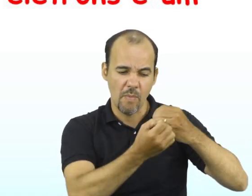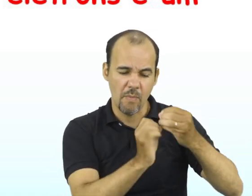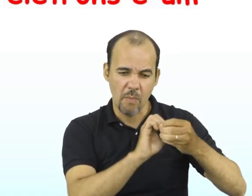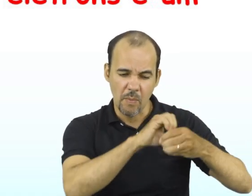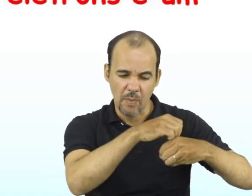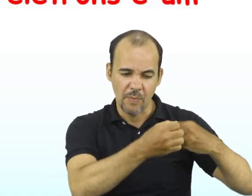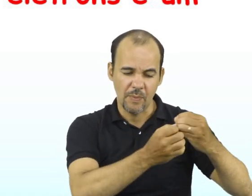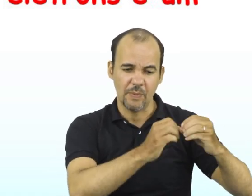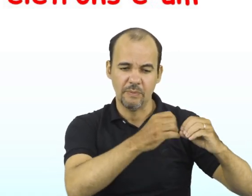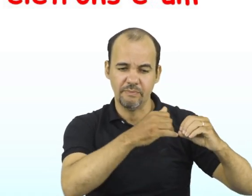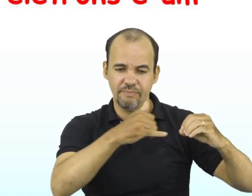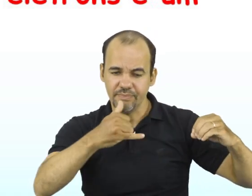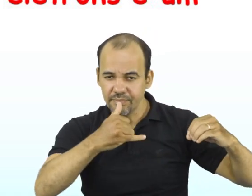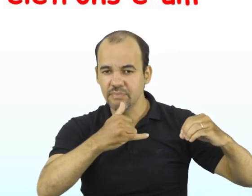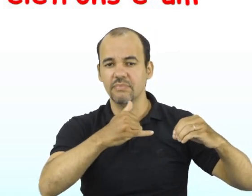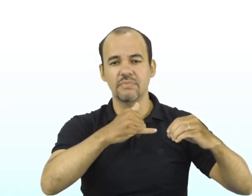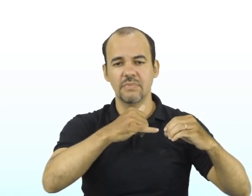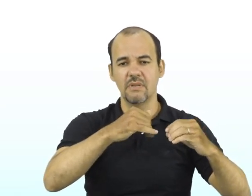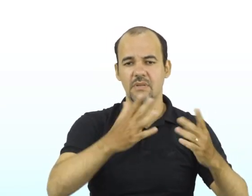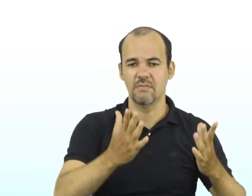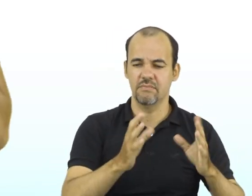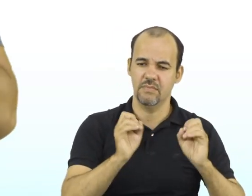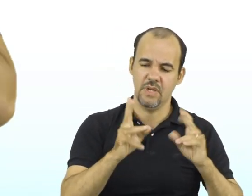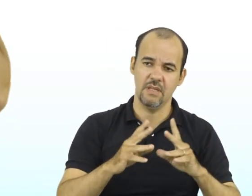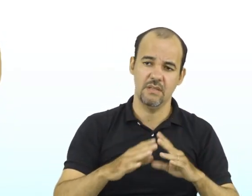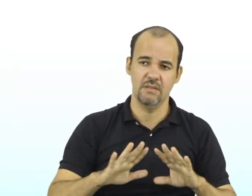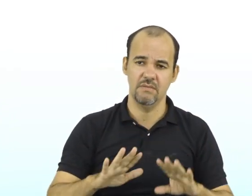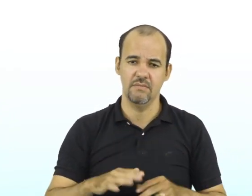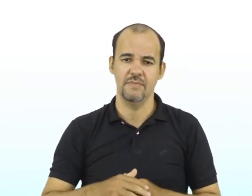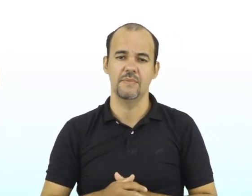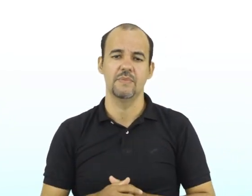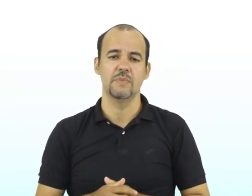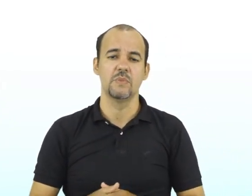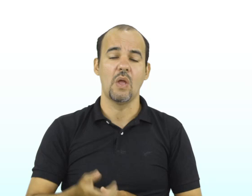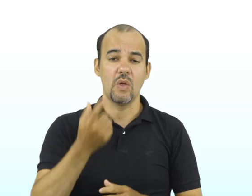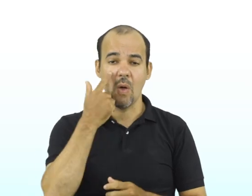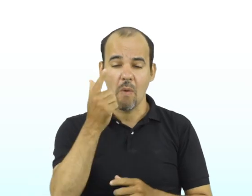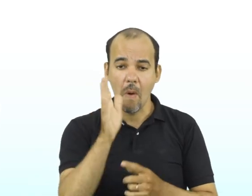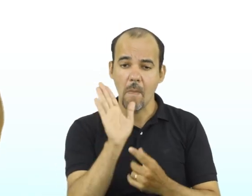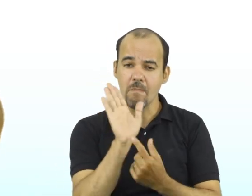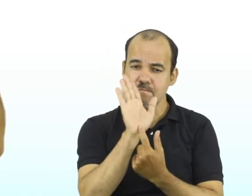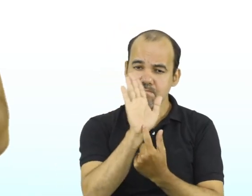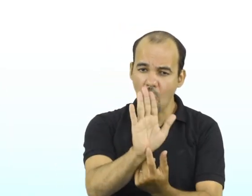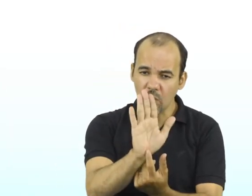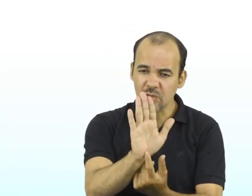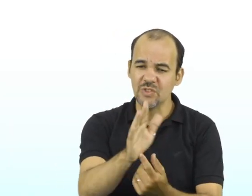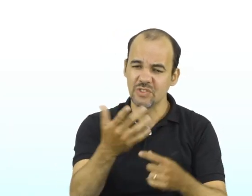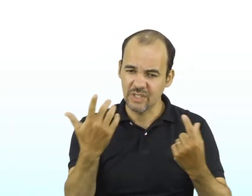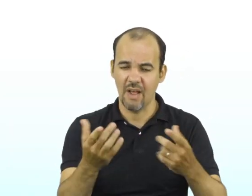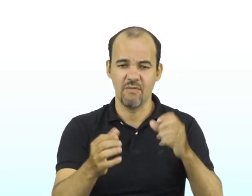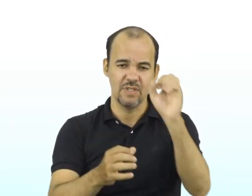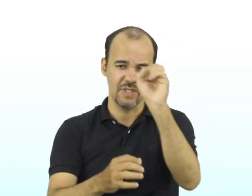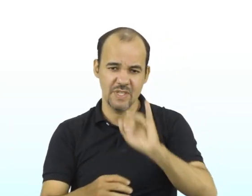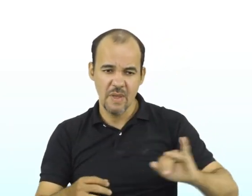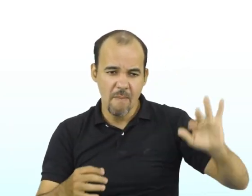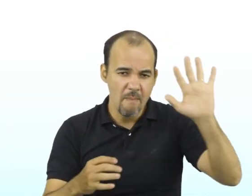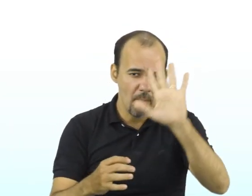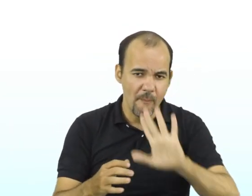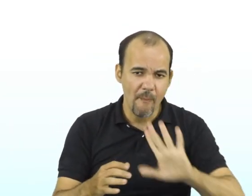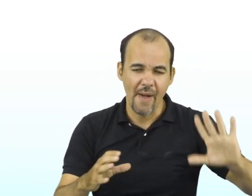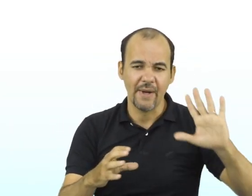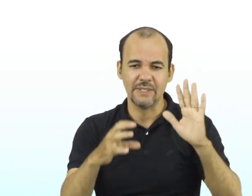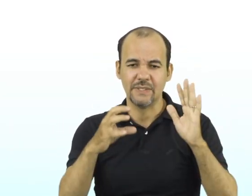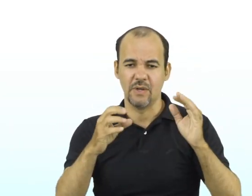bom? Tudo bem. Bem, Francisco, de forma teórica isso é interessante, mas eu queria ver, Francisco, eu queria ver